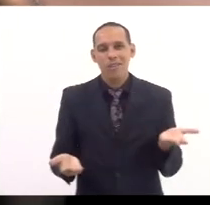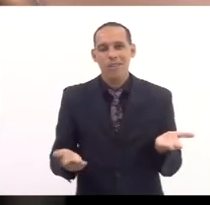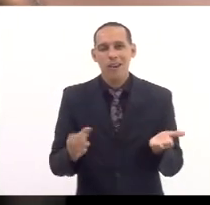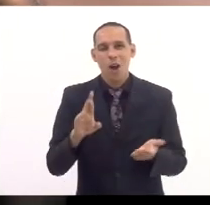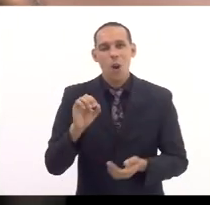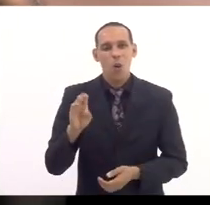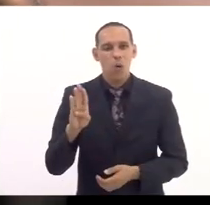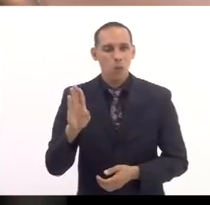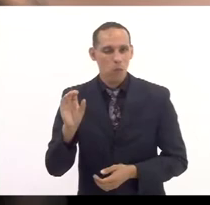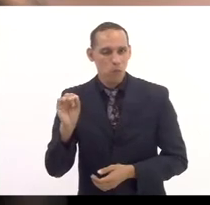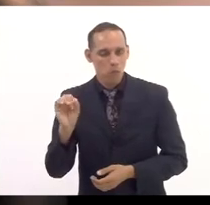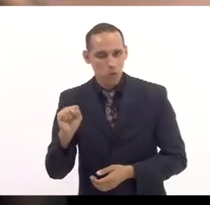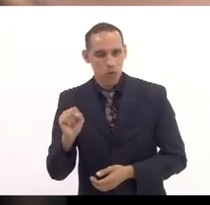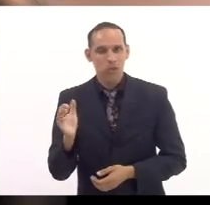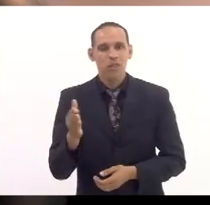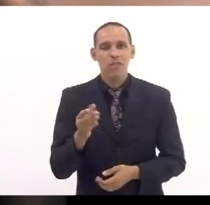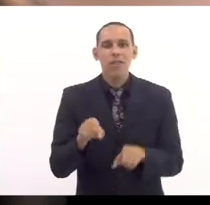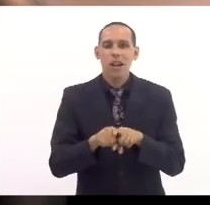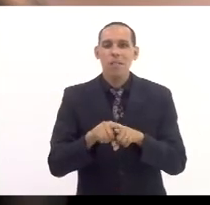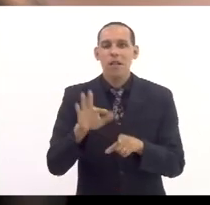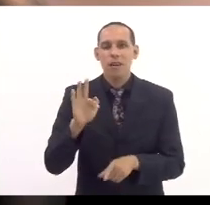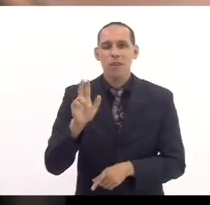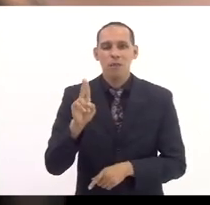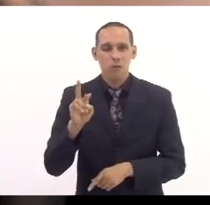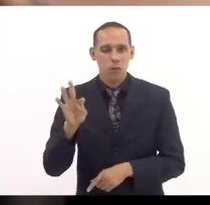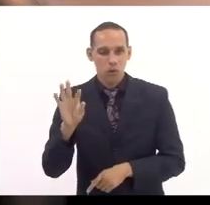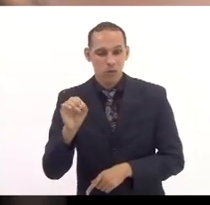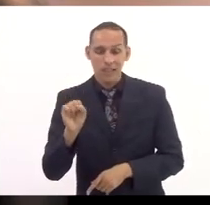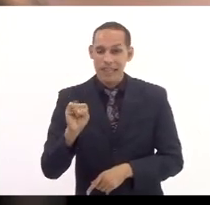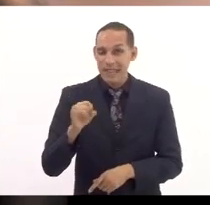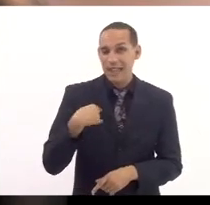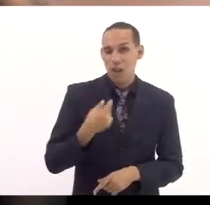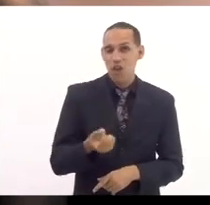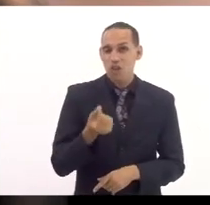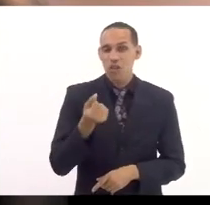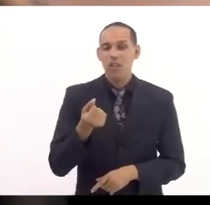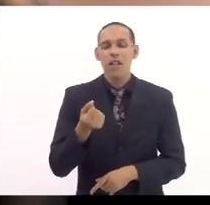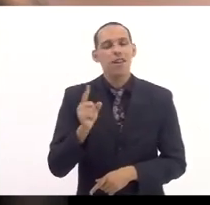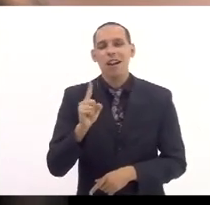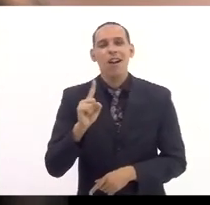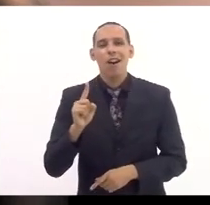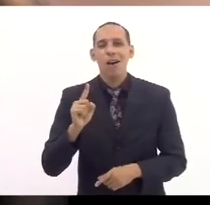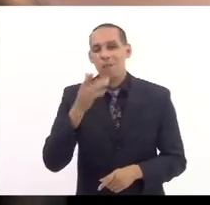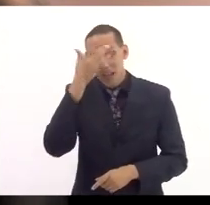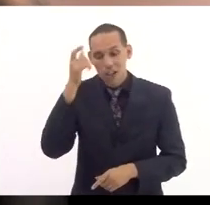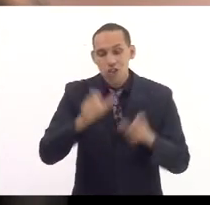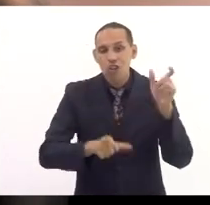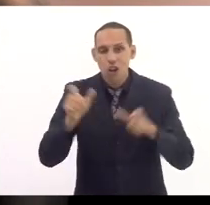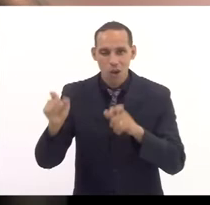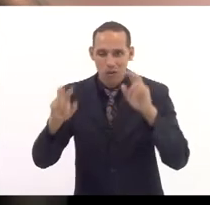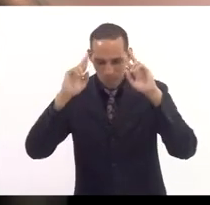também mais recursos humanos, certamente eu conseguiria dar mais resultado. Então, acho sempre